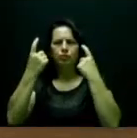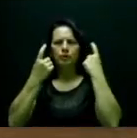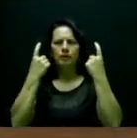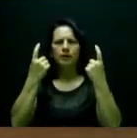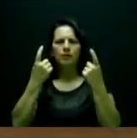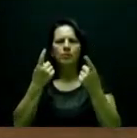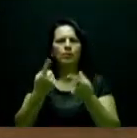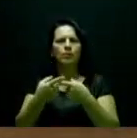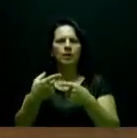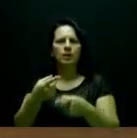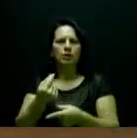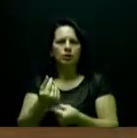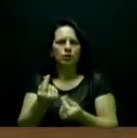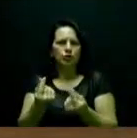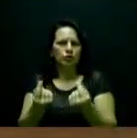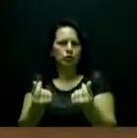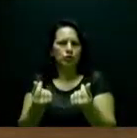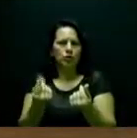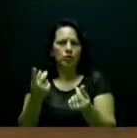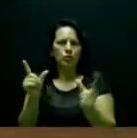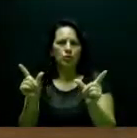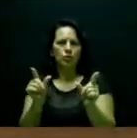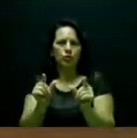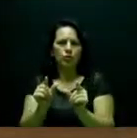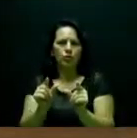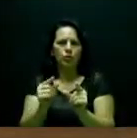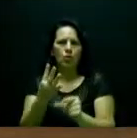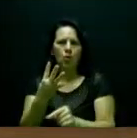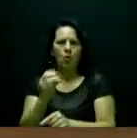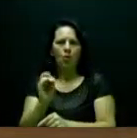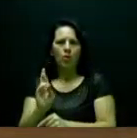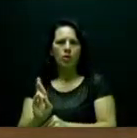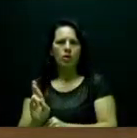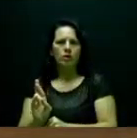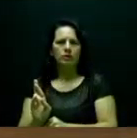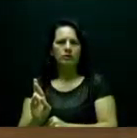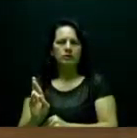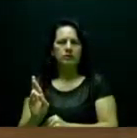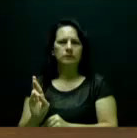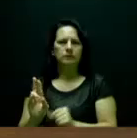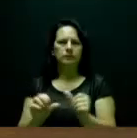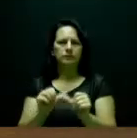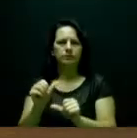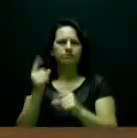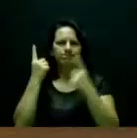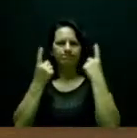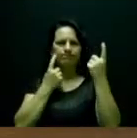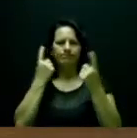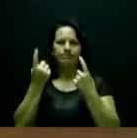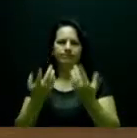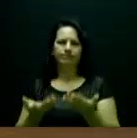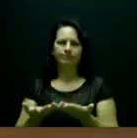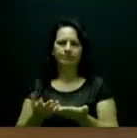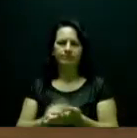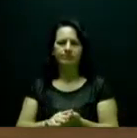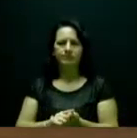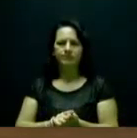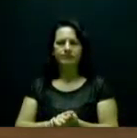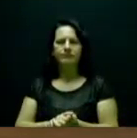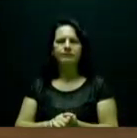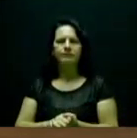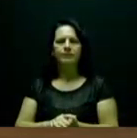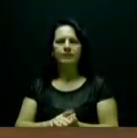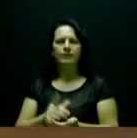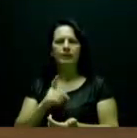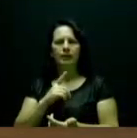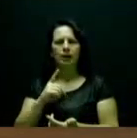esse dinheiro, essa ajuda não é suficiente, e acaba se tornando desesperador. E